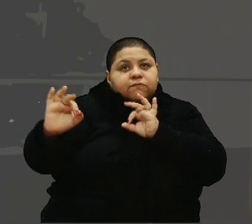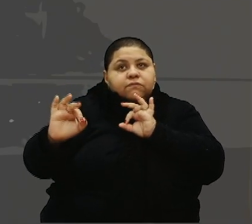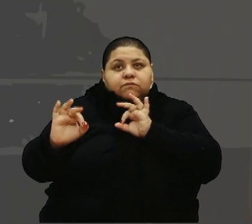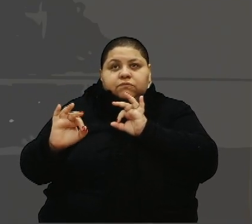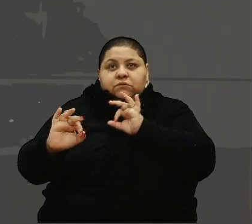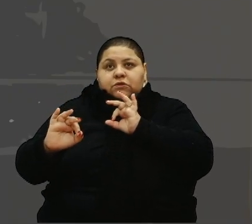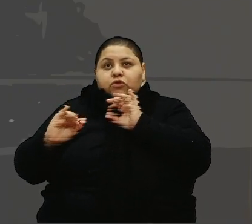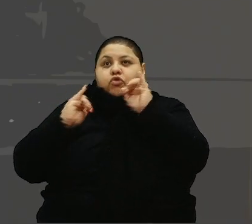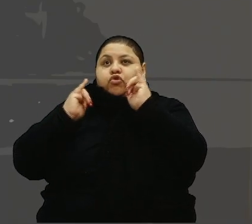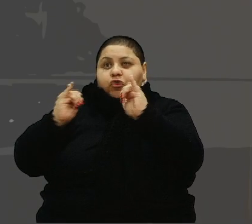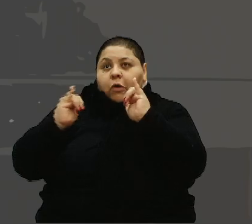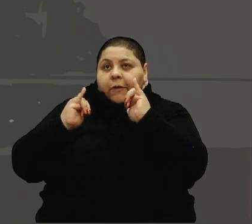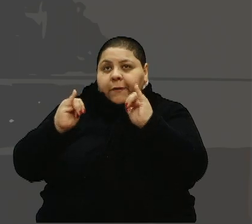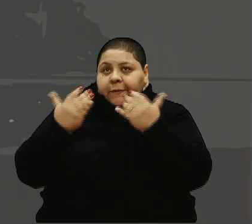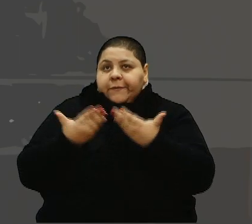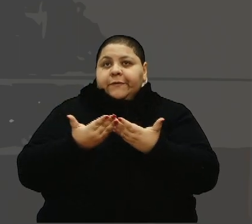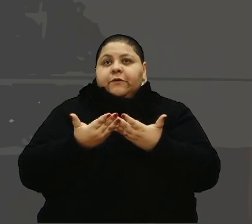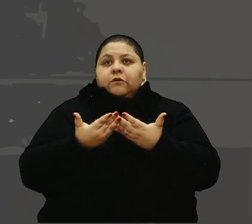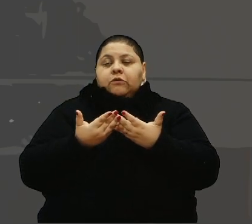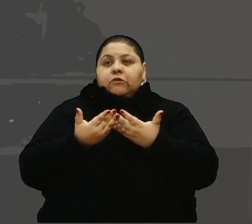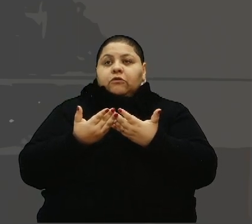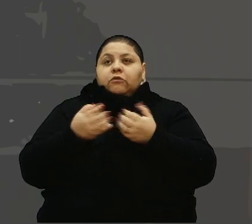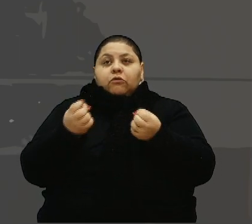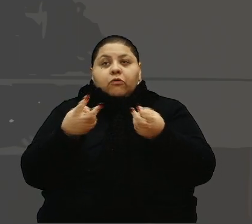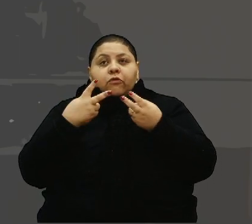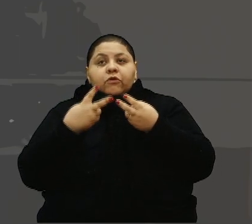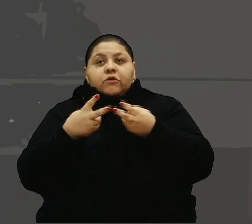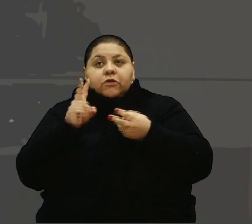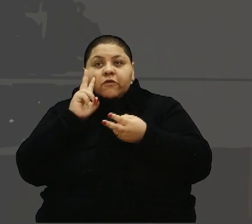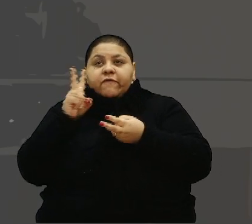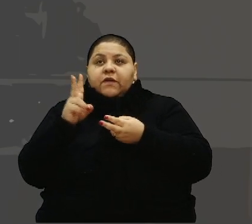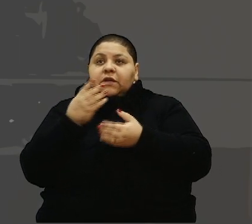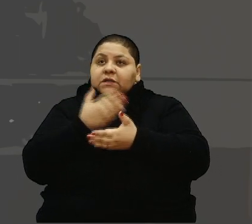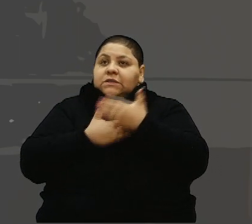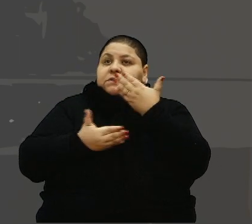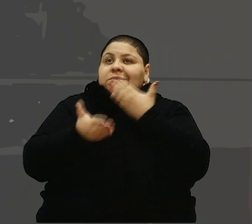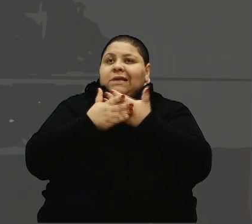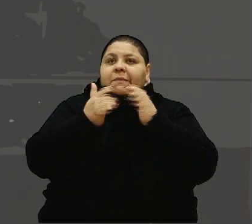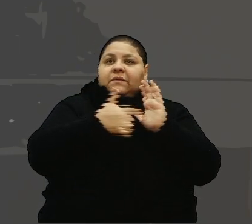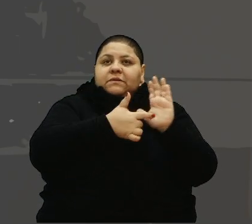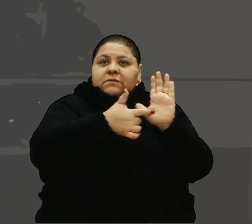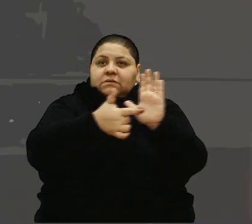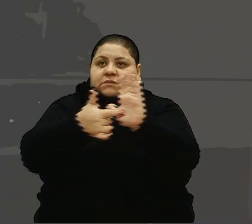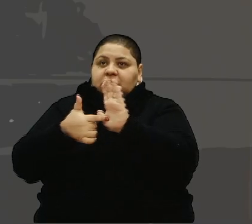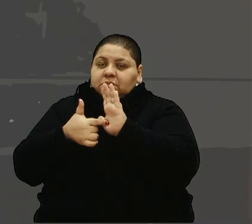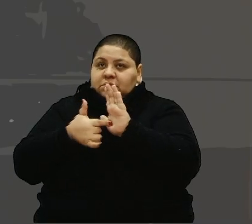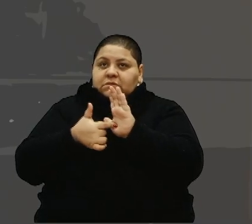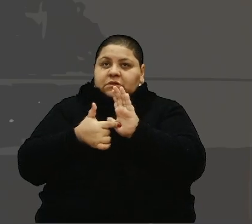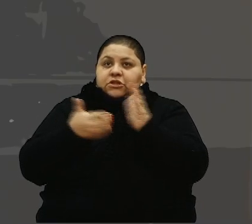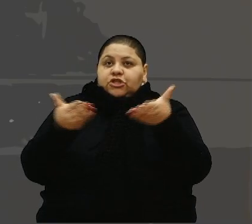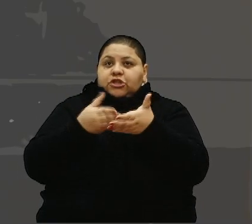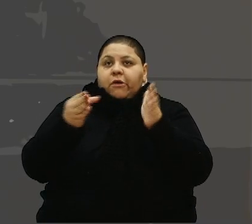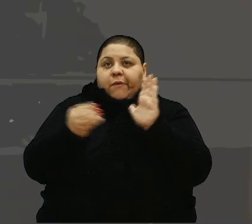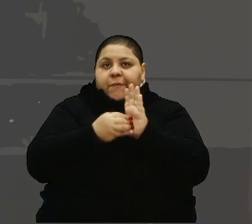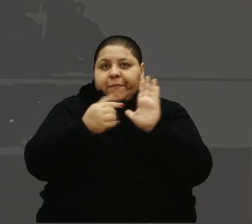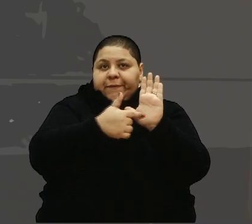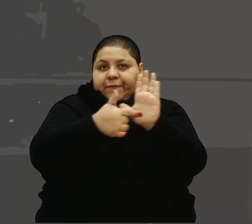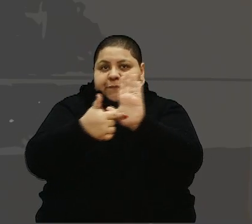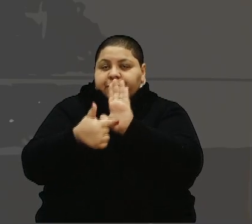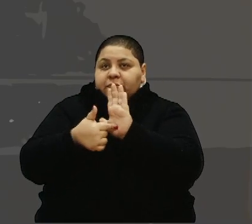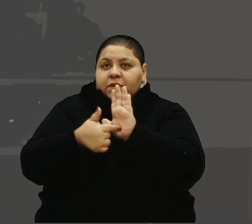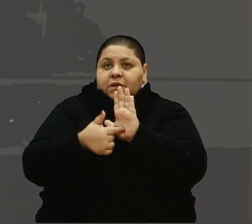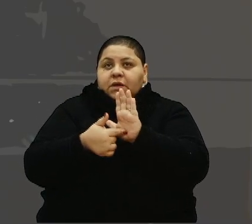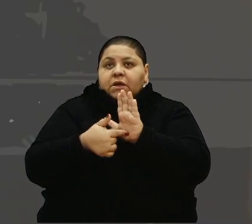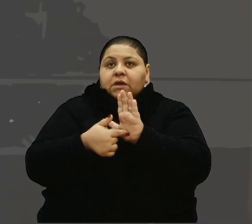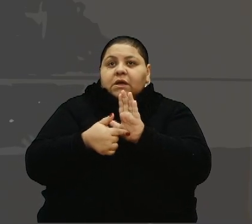né? Vocês vão ter a oportunidade de verificar isso tudo na apresentação que aí está colocada. Esse dado